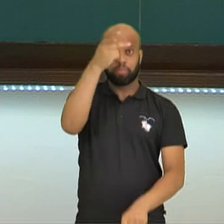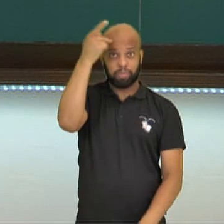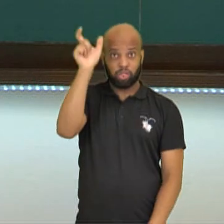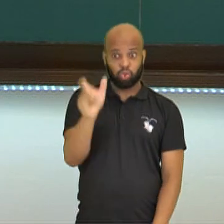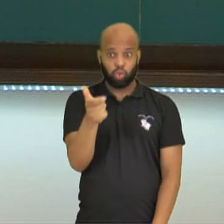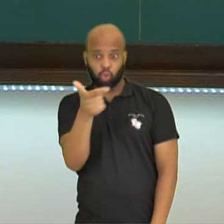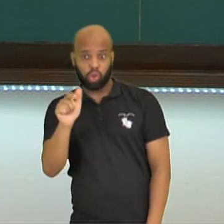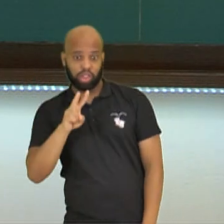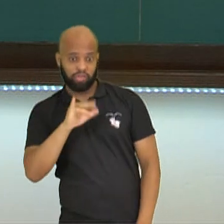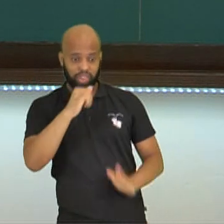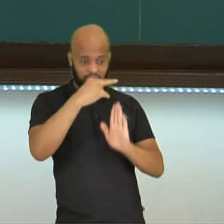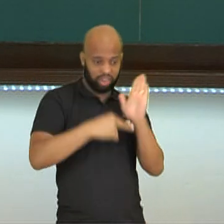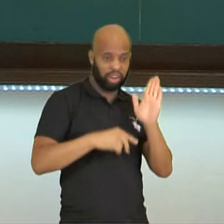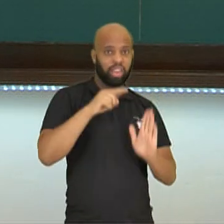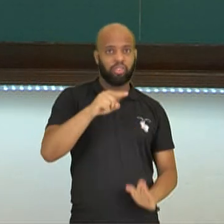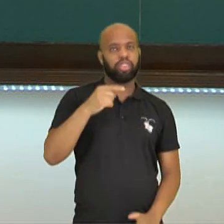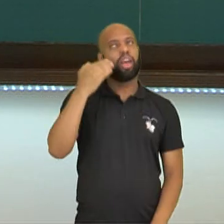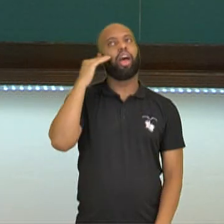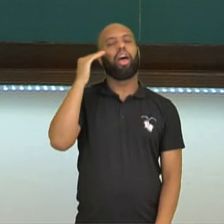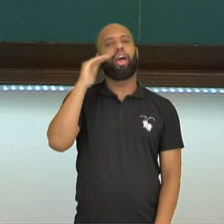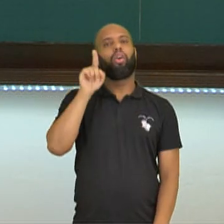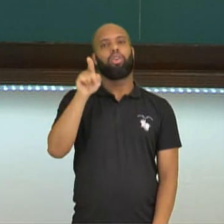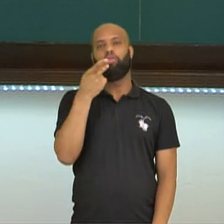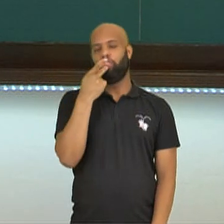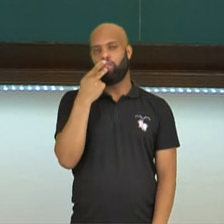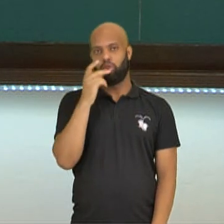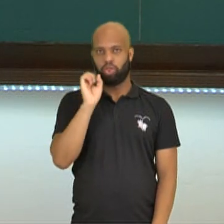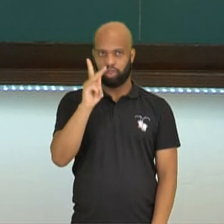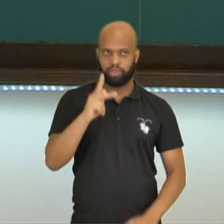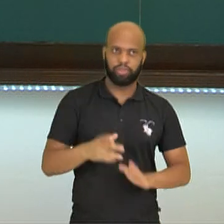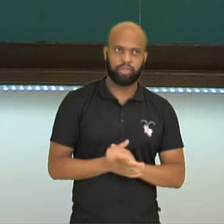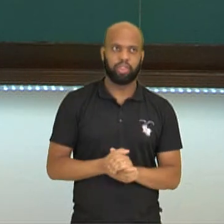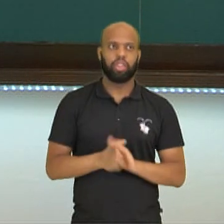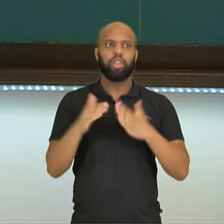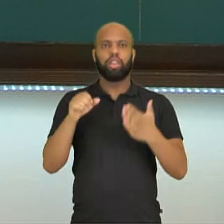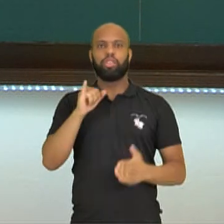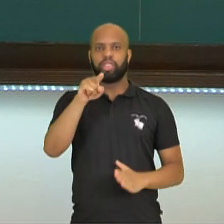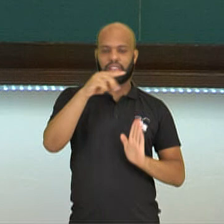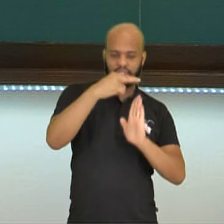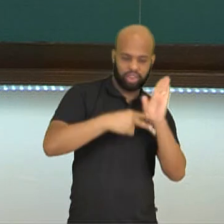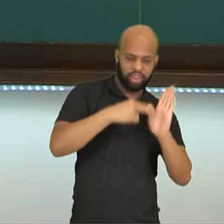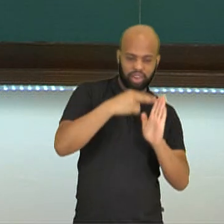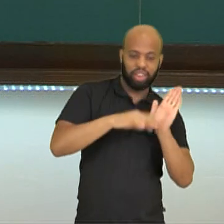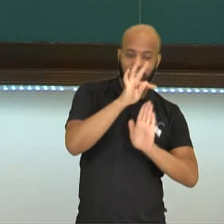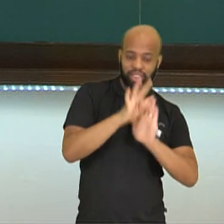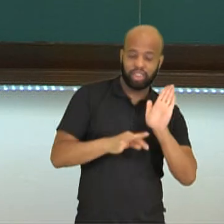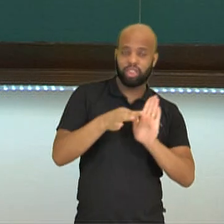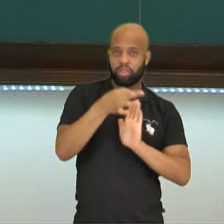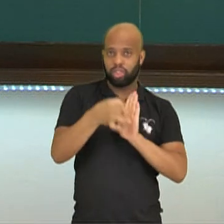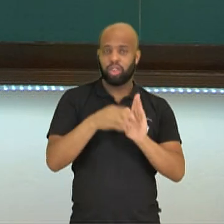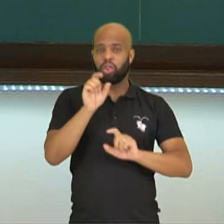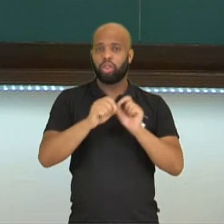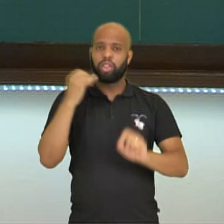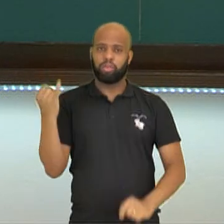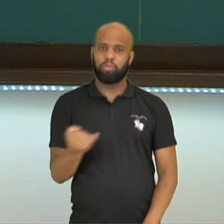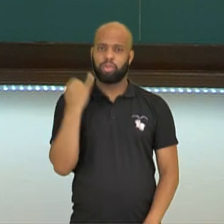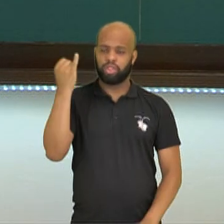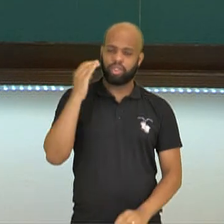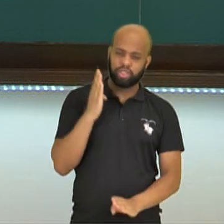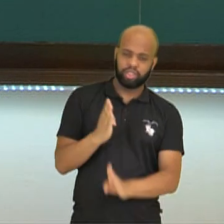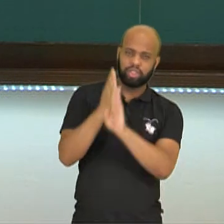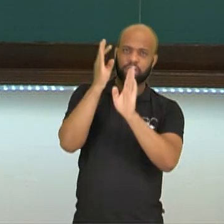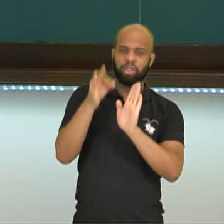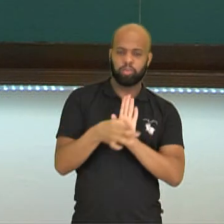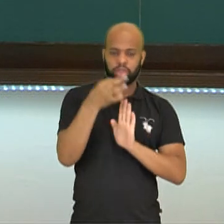pessoa que você entendeu o que ela disse. Ok? Então, quando você lê um artigo de opinião, o que é mais importante? Identificar a